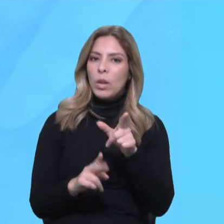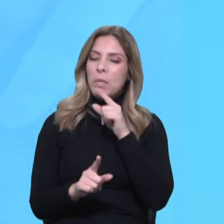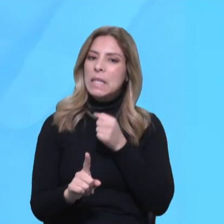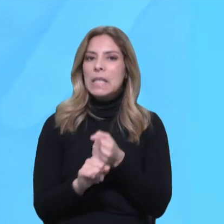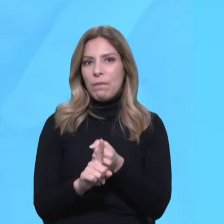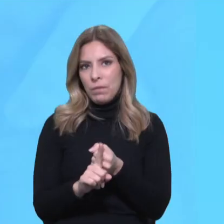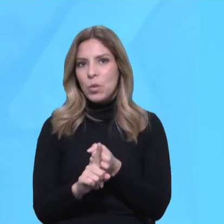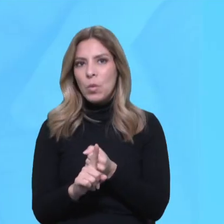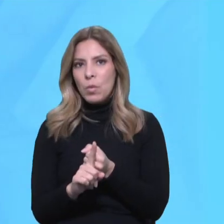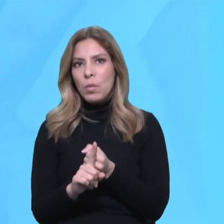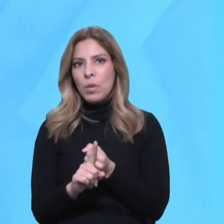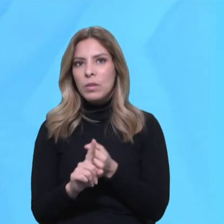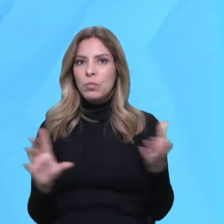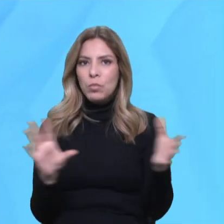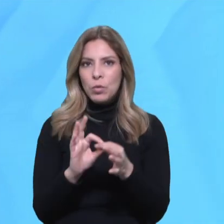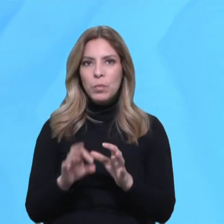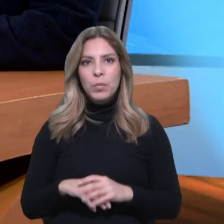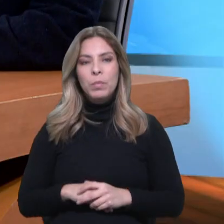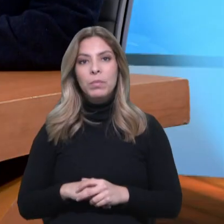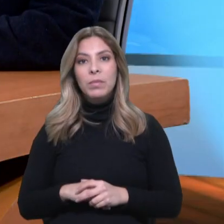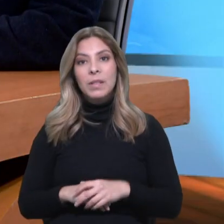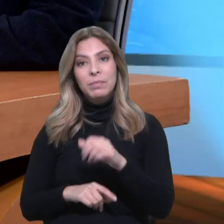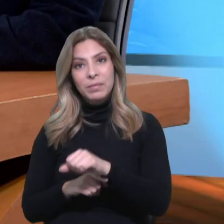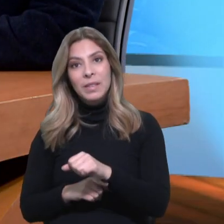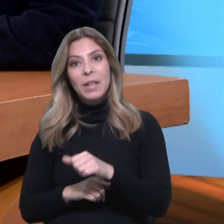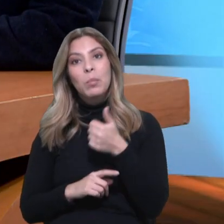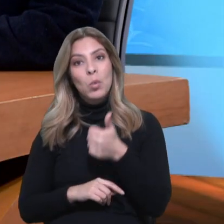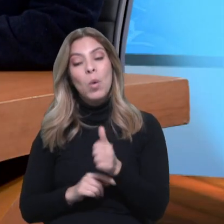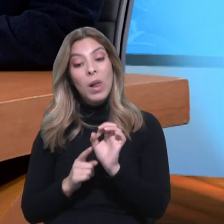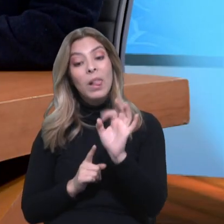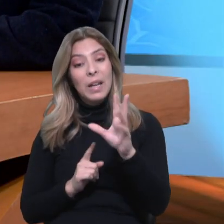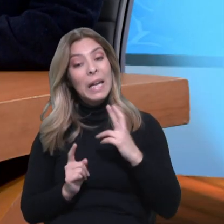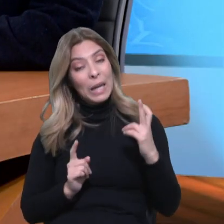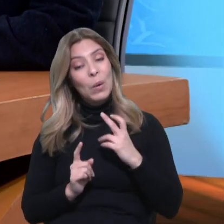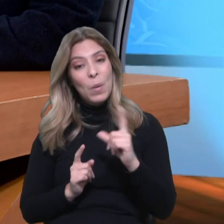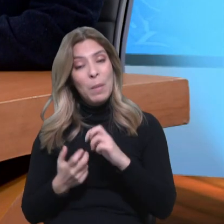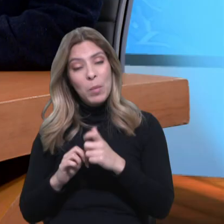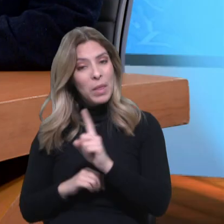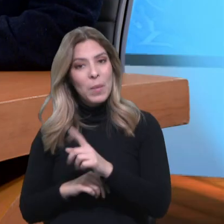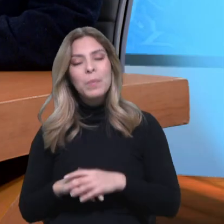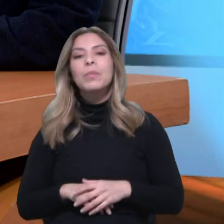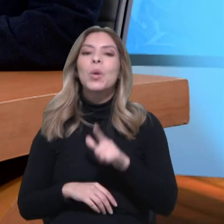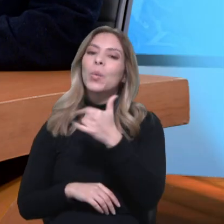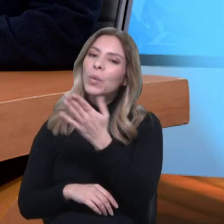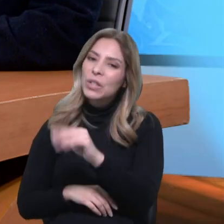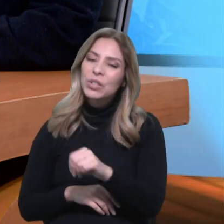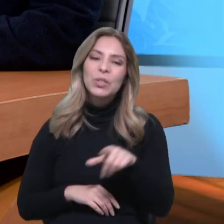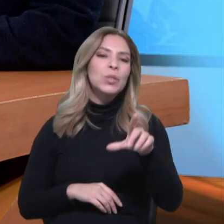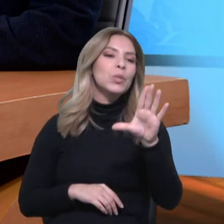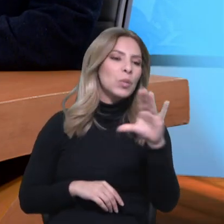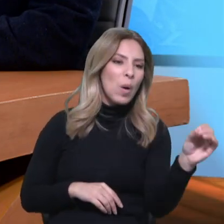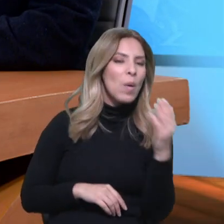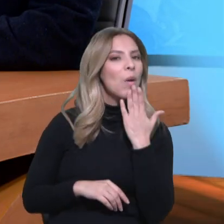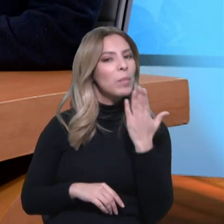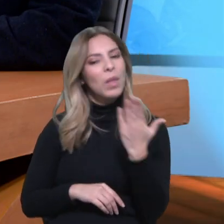que ambos aqui elencaram. Não Luís é um problema, Parente, é uma riqueza. é uma não riqueza. É uma riqueza. Luís Parente e João Calaim, muito obrigada por terem